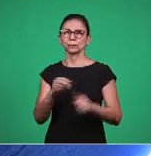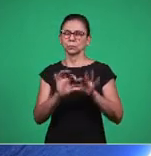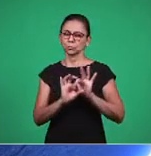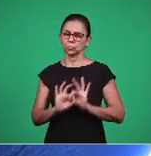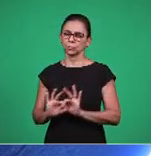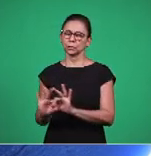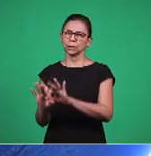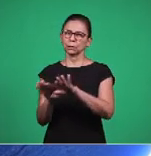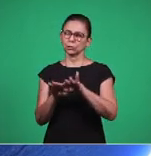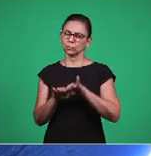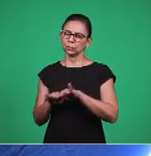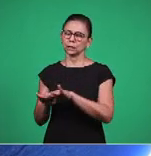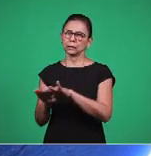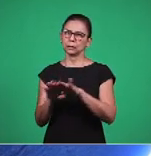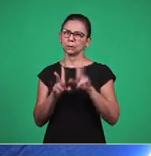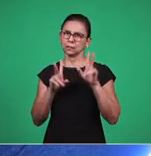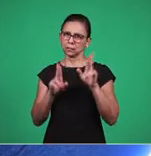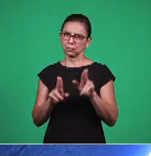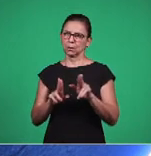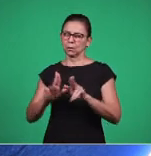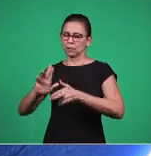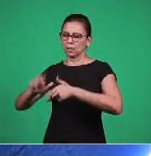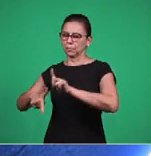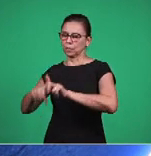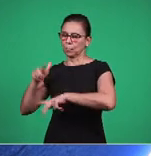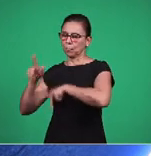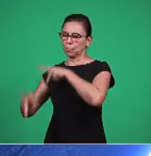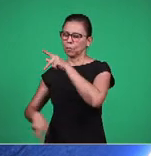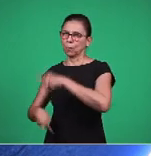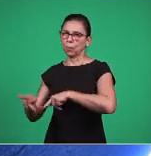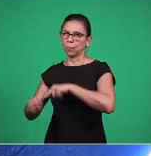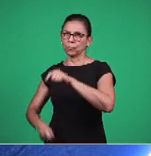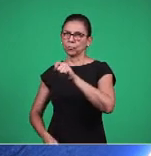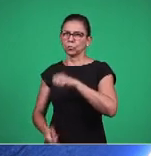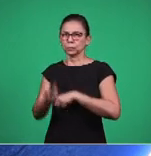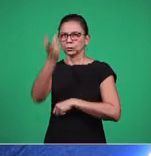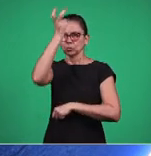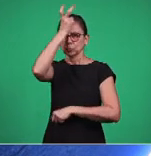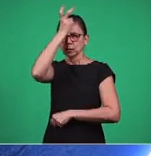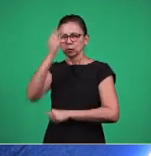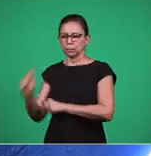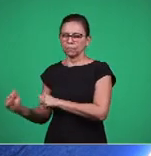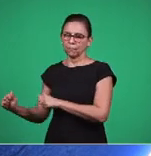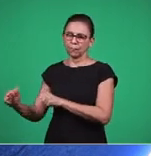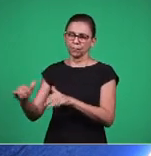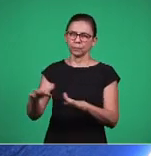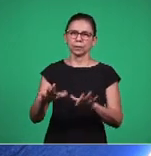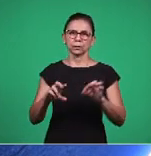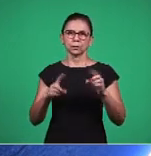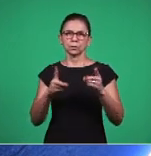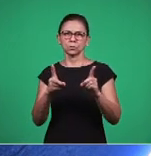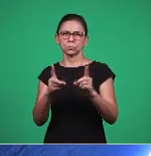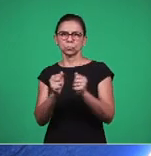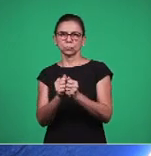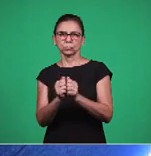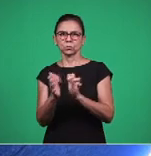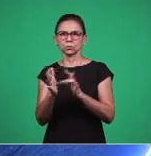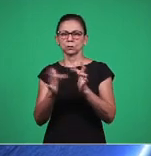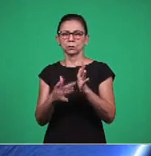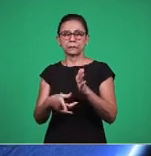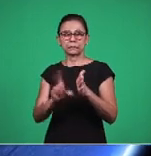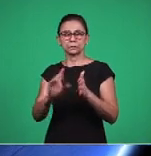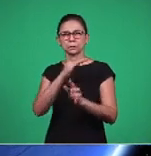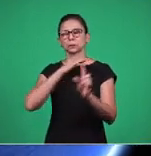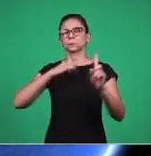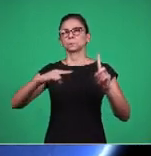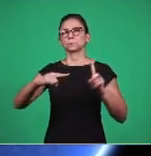e comunhão, como viveram os hebreus na saída do Egito e os discípulos com o Senhor Jesus na véspera de sua morte